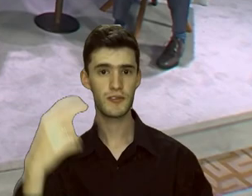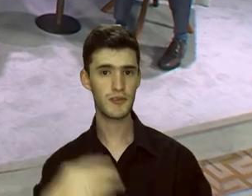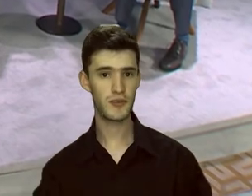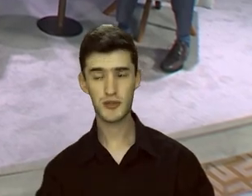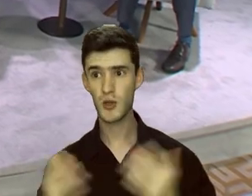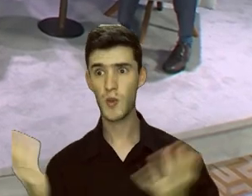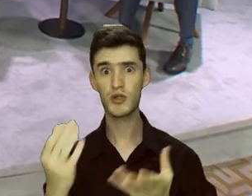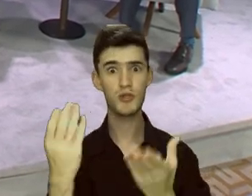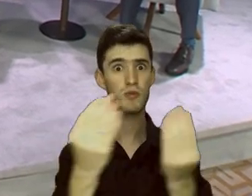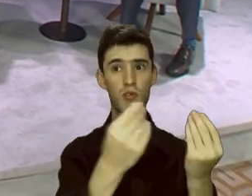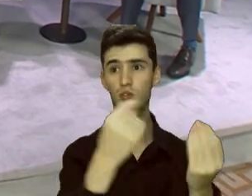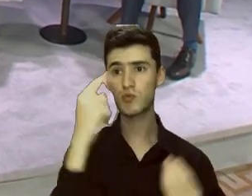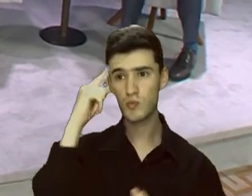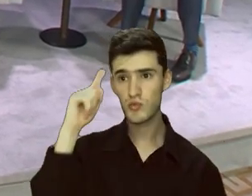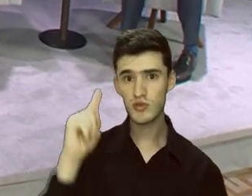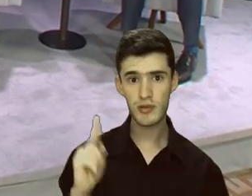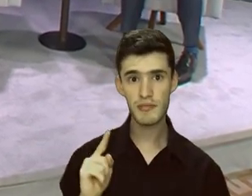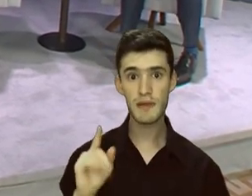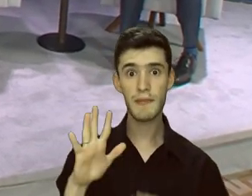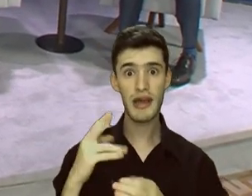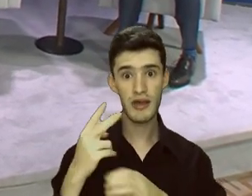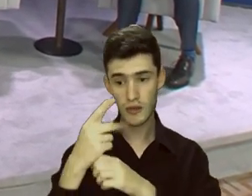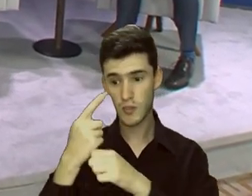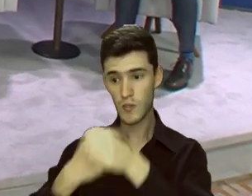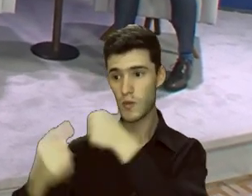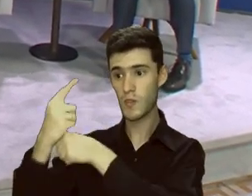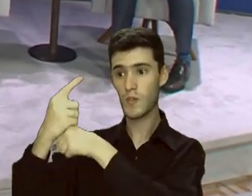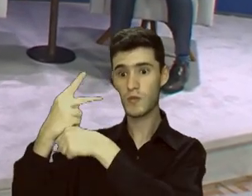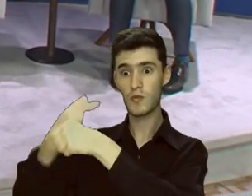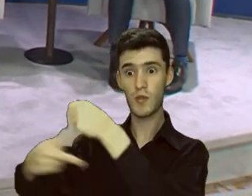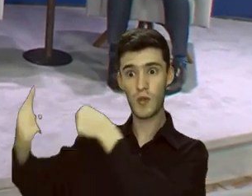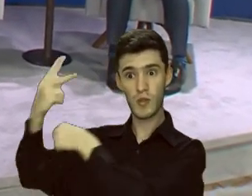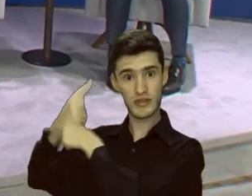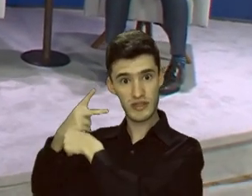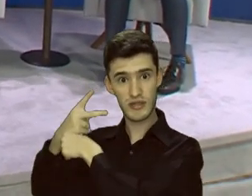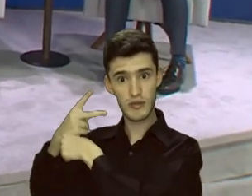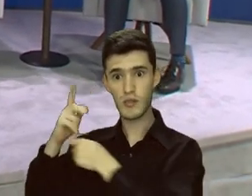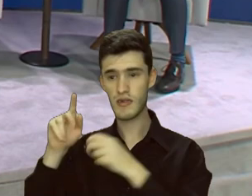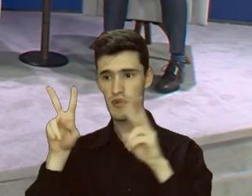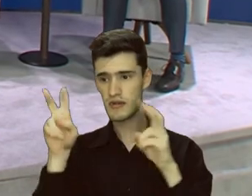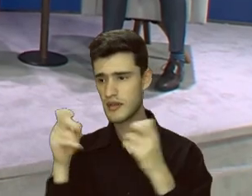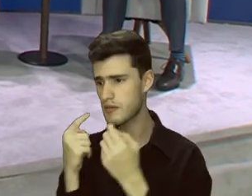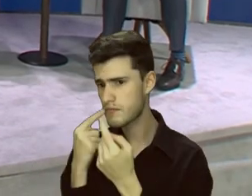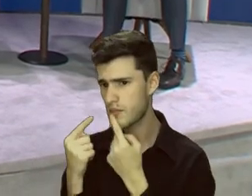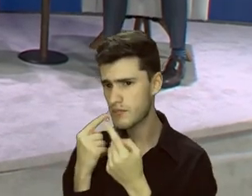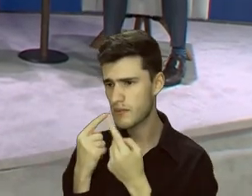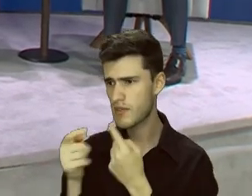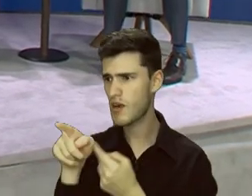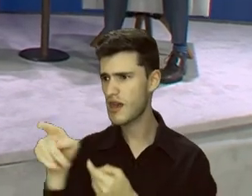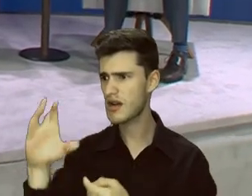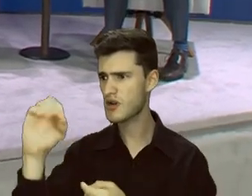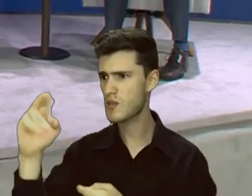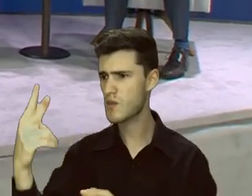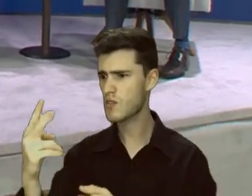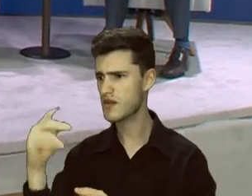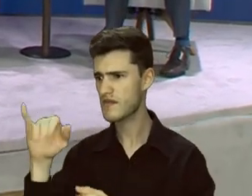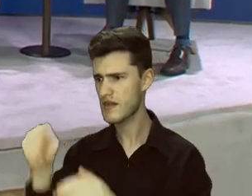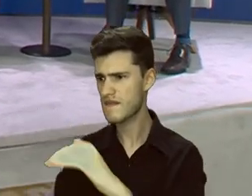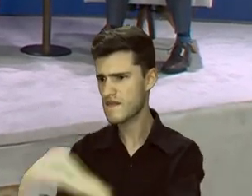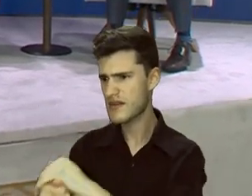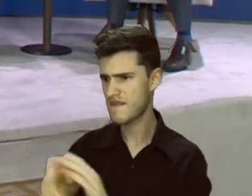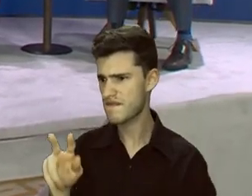anos atrás não entrava na nossa tese de investimentos fizemos o primeiro investimento numa plataforma de carbono esse ano ano passado